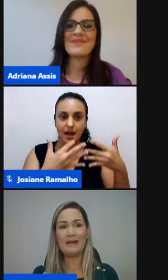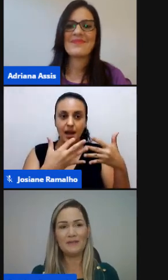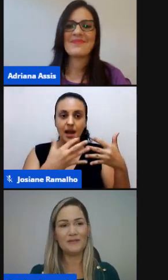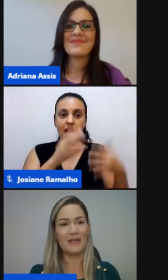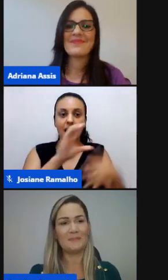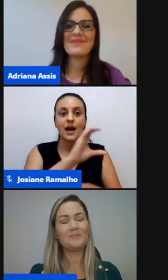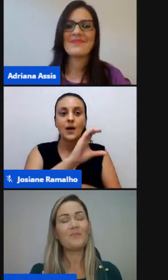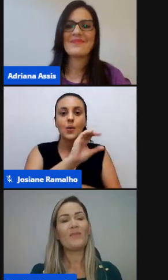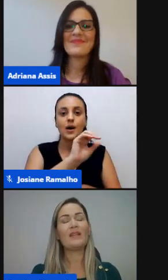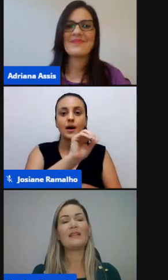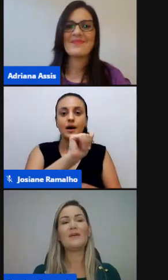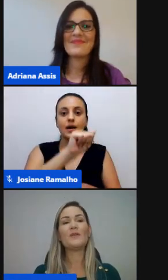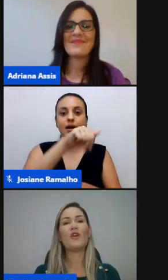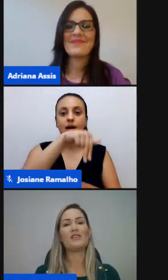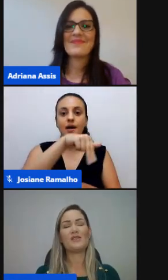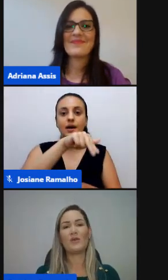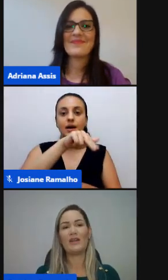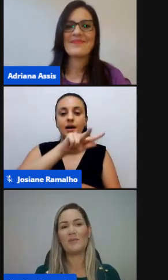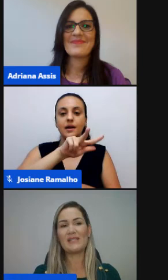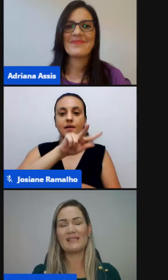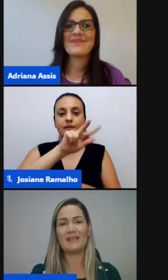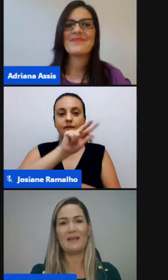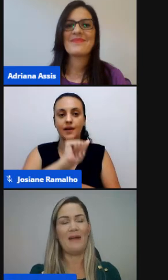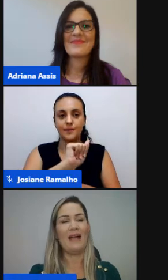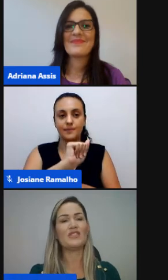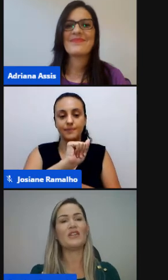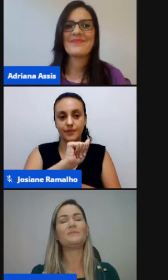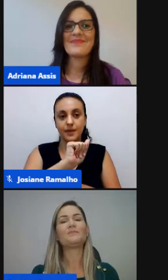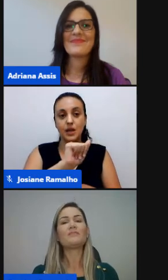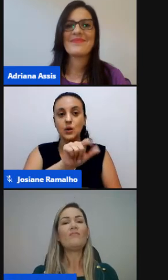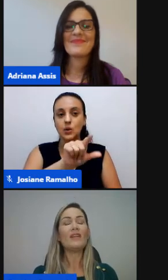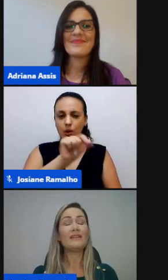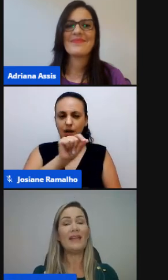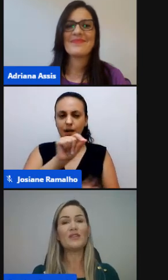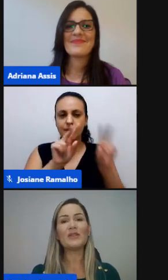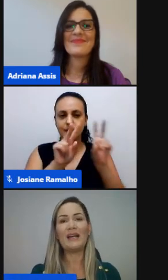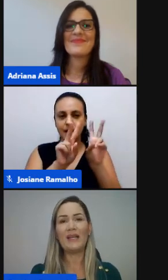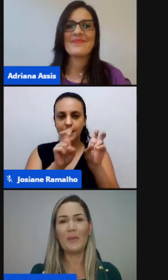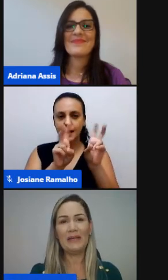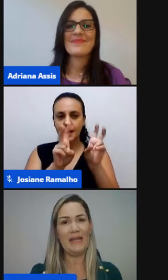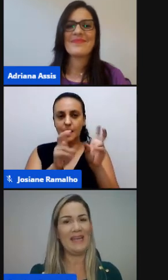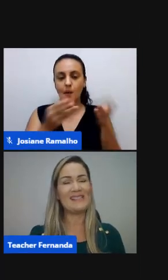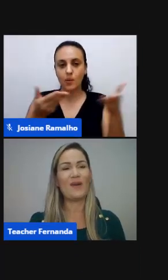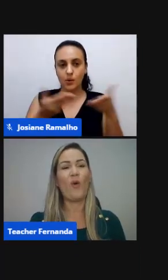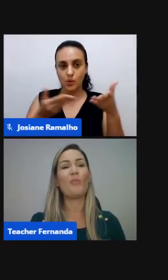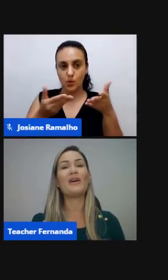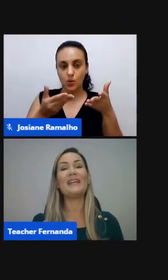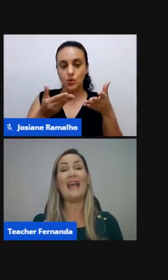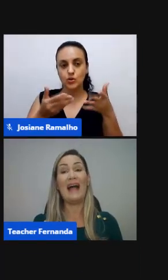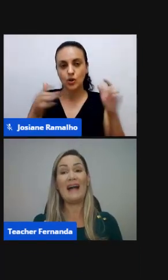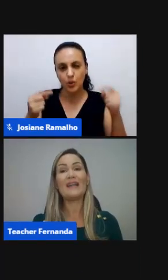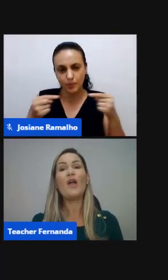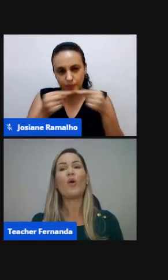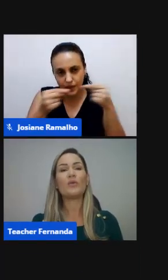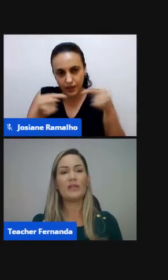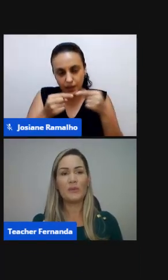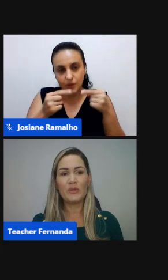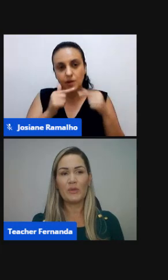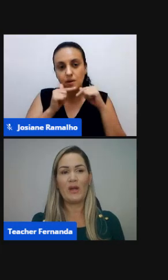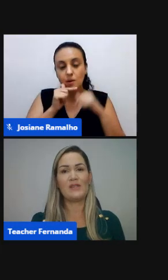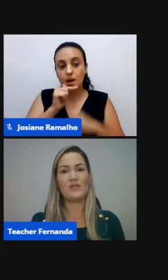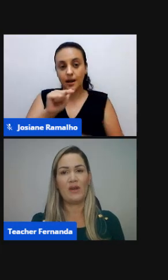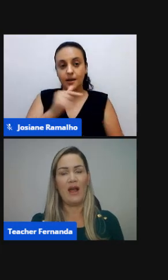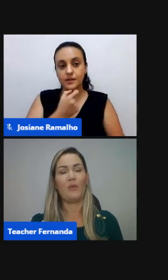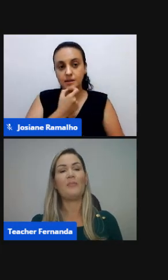do Canva. Então, nós escolhemos essa temática dentro da língua inglesa, como criar